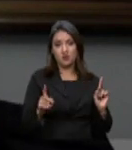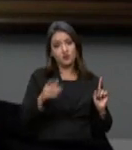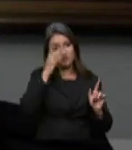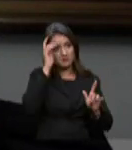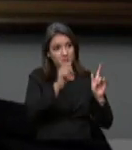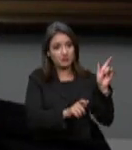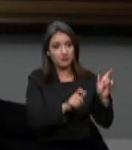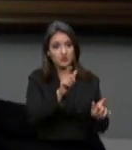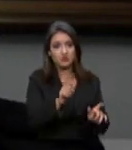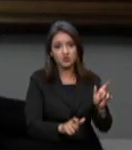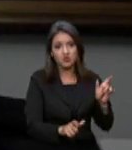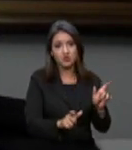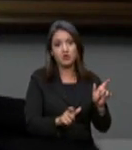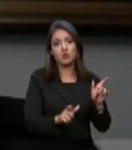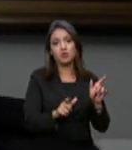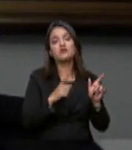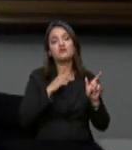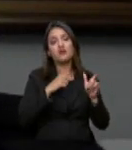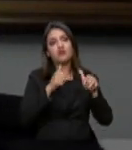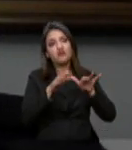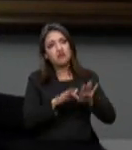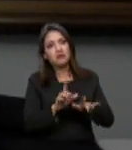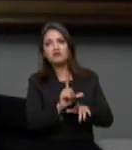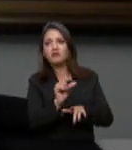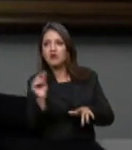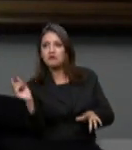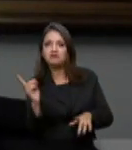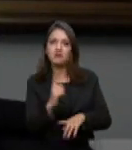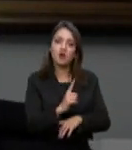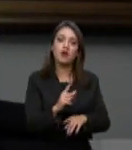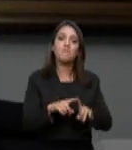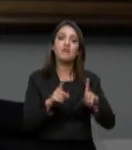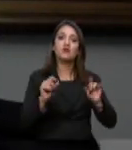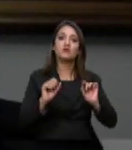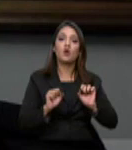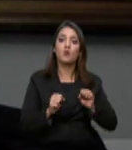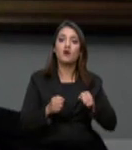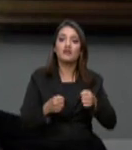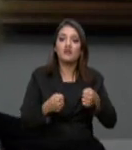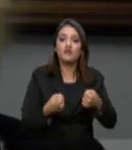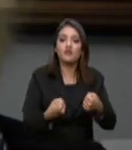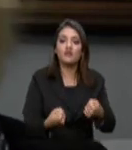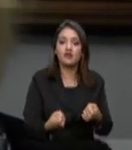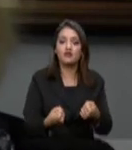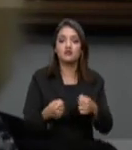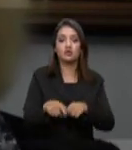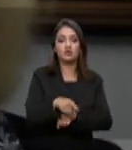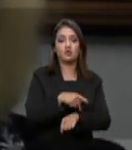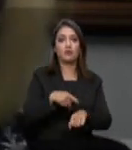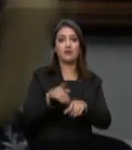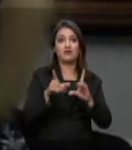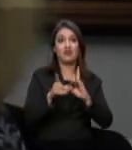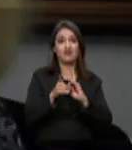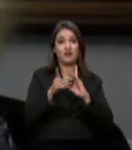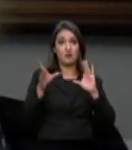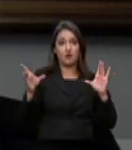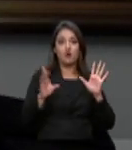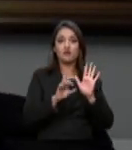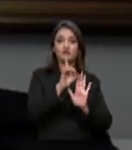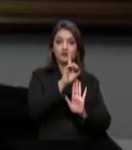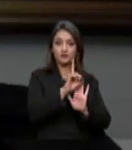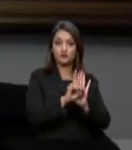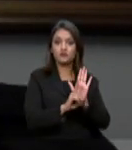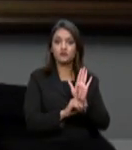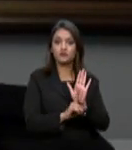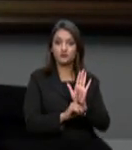integrantes transitórios da corte mas sim a defesa do próprio Estado democrático de direito